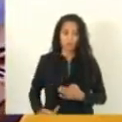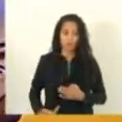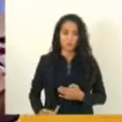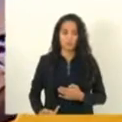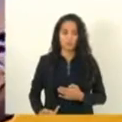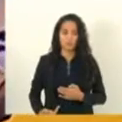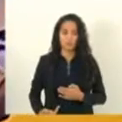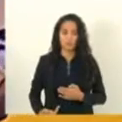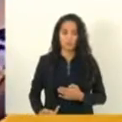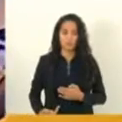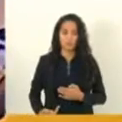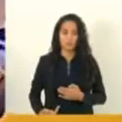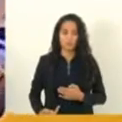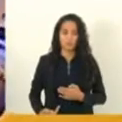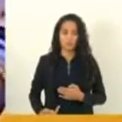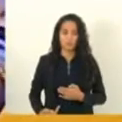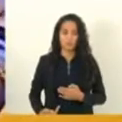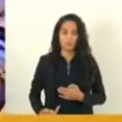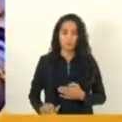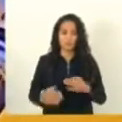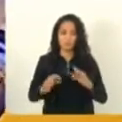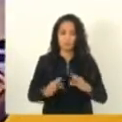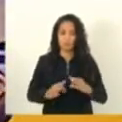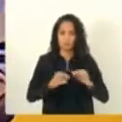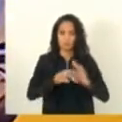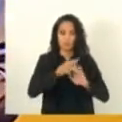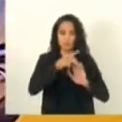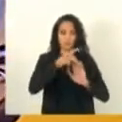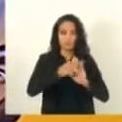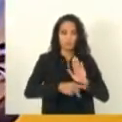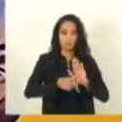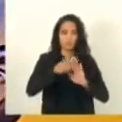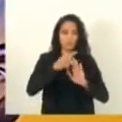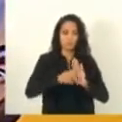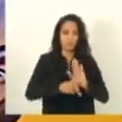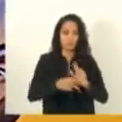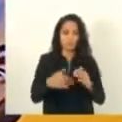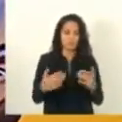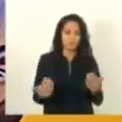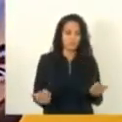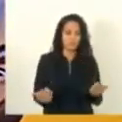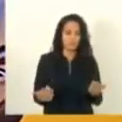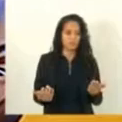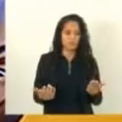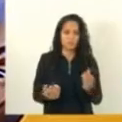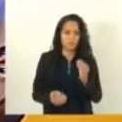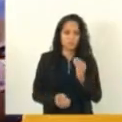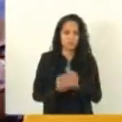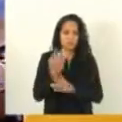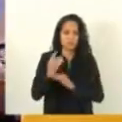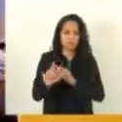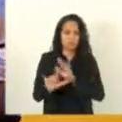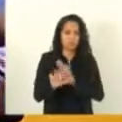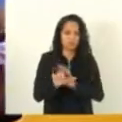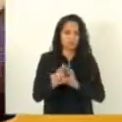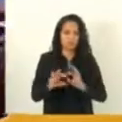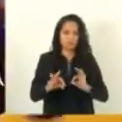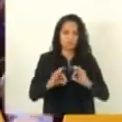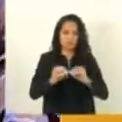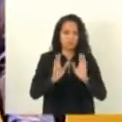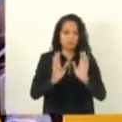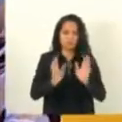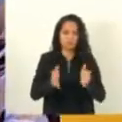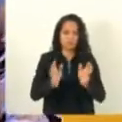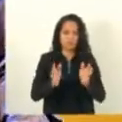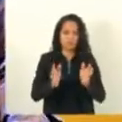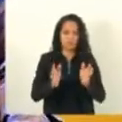exatamente tudo isso que está no projeto. Então, sendo assim, não há por que fazer uma lei, já que tudo isso é feito. Então,